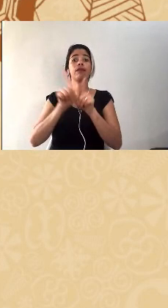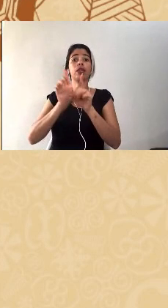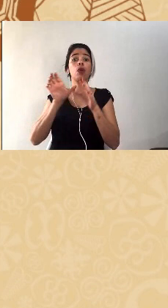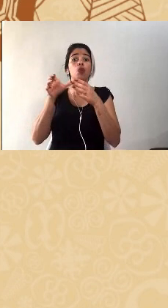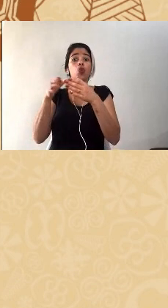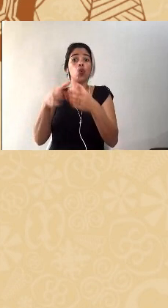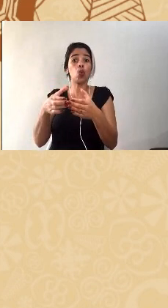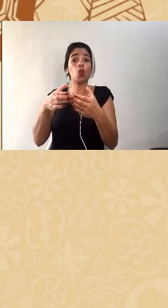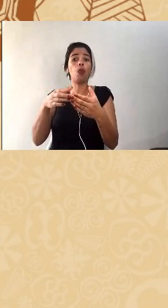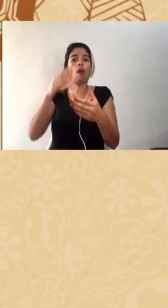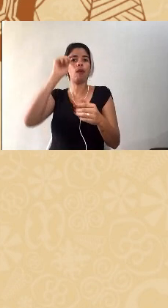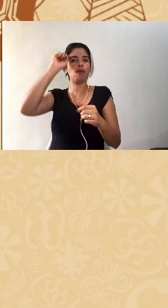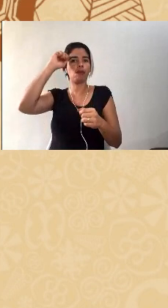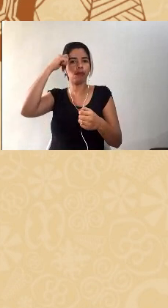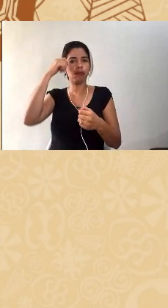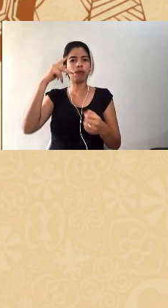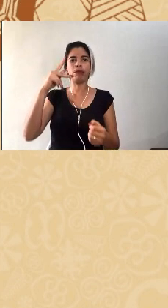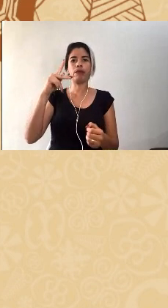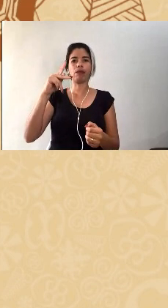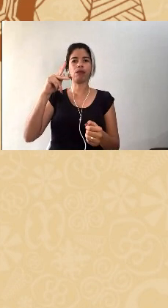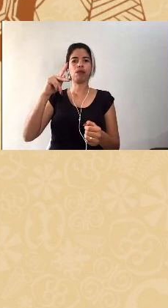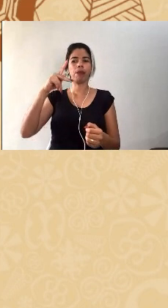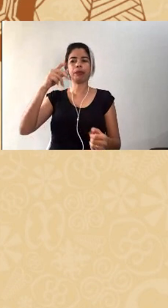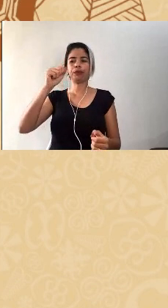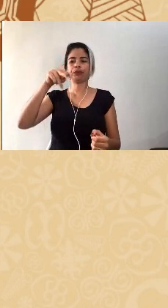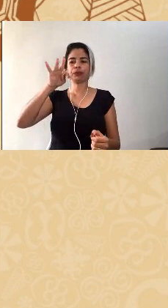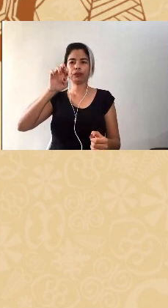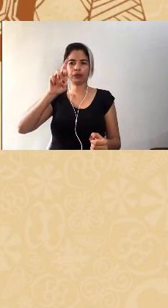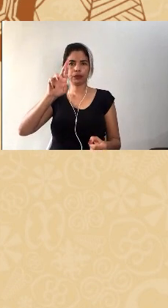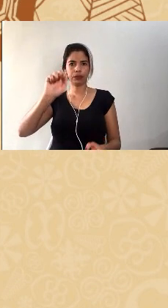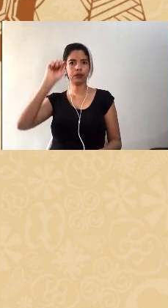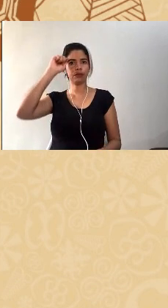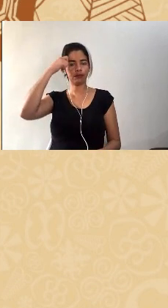o movimento de libertação dos países africanos,